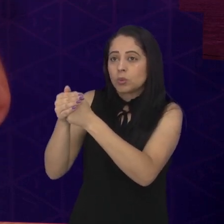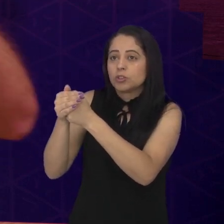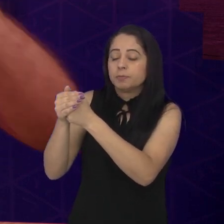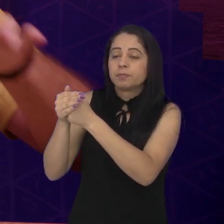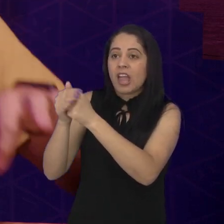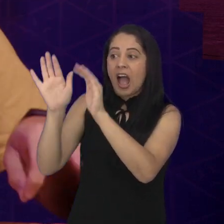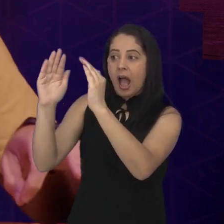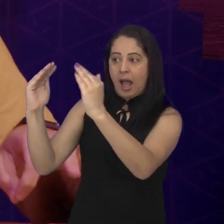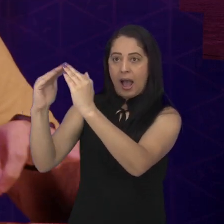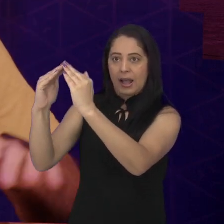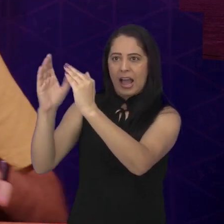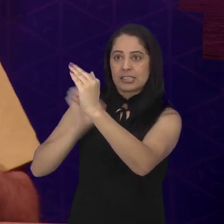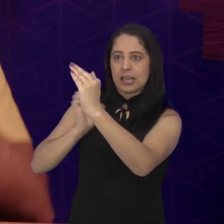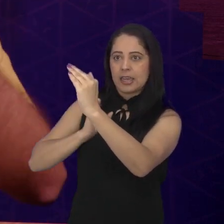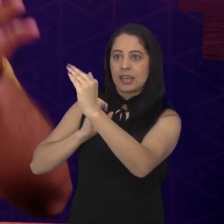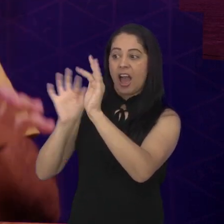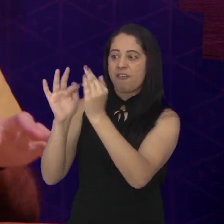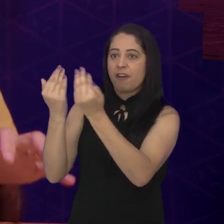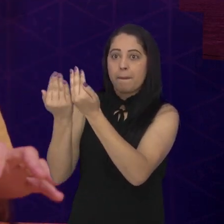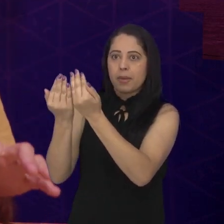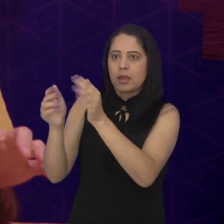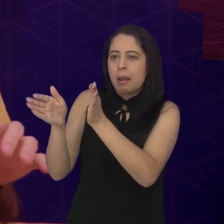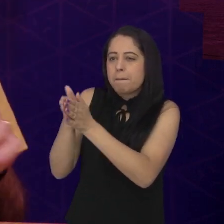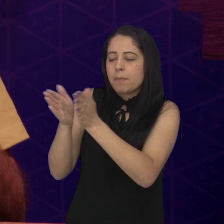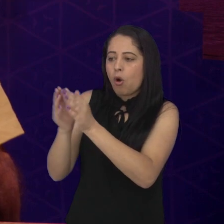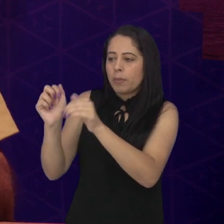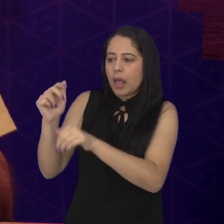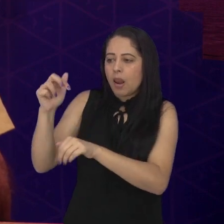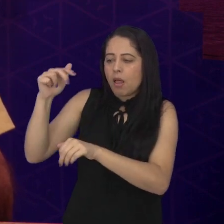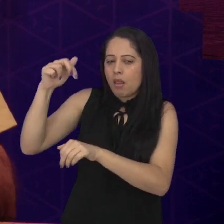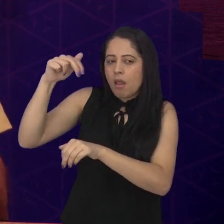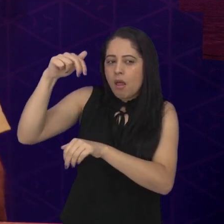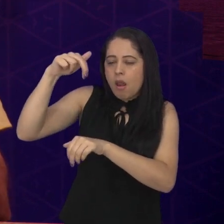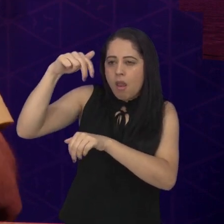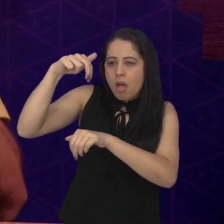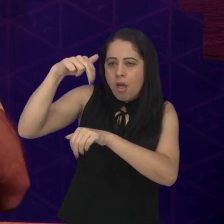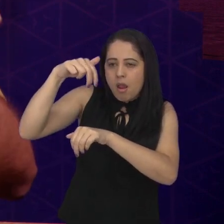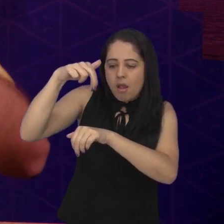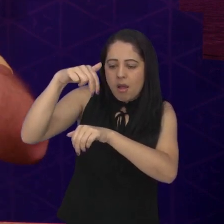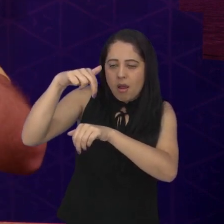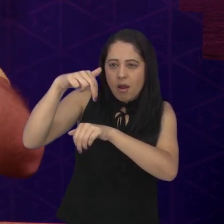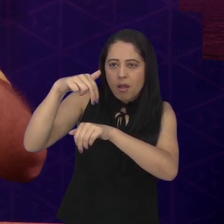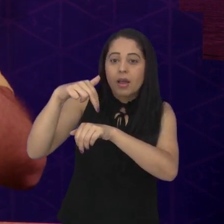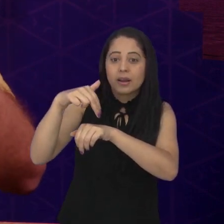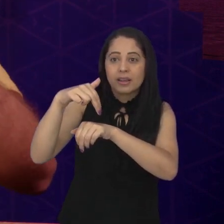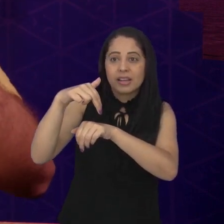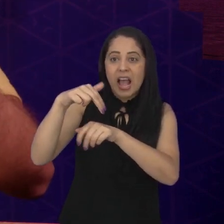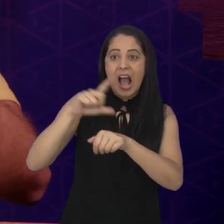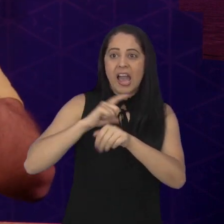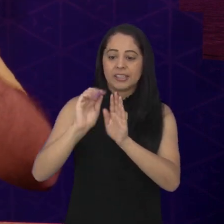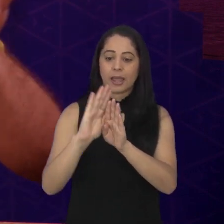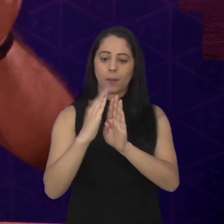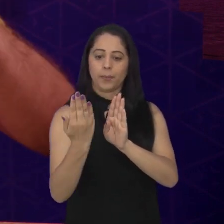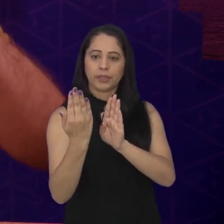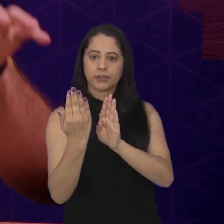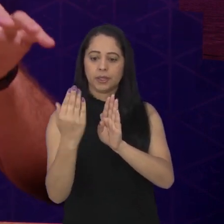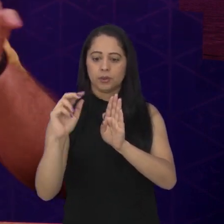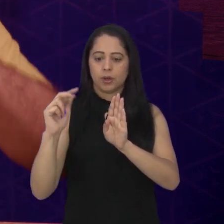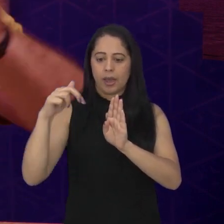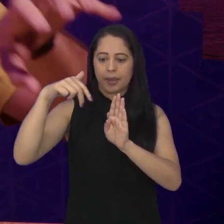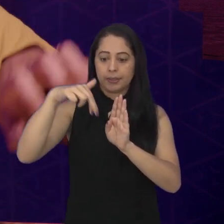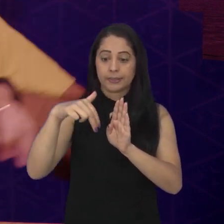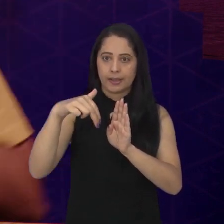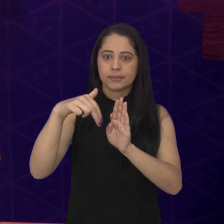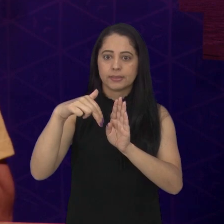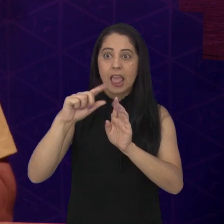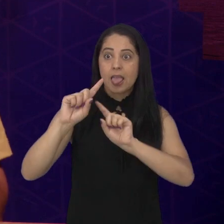eles têm que descer uma escada para sair daquela sala. E aí depois o portão da casa dos ricos fica numa rampinha.